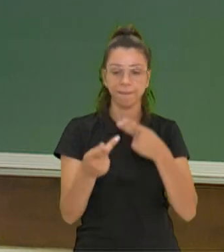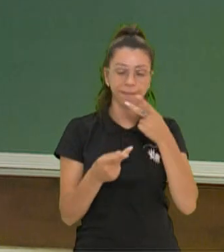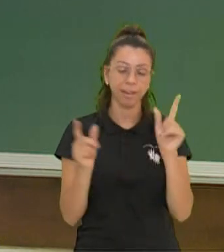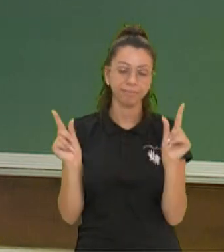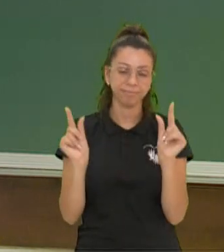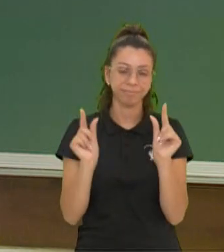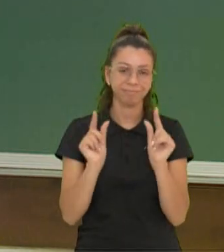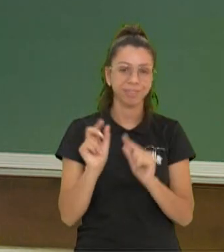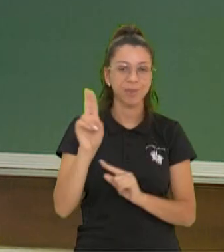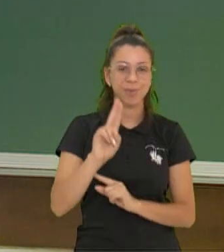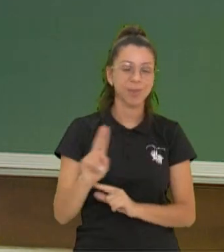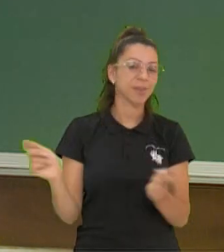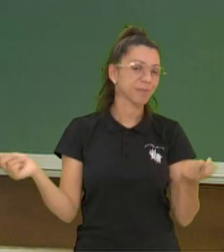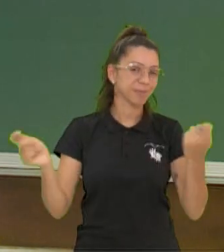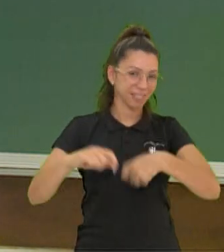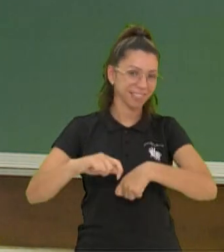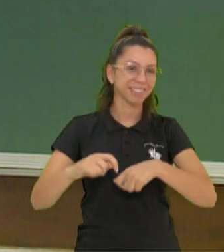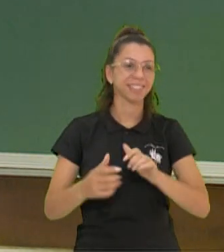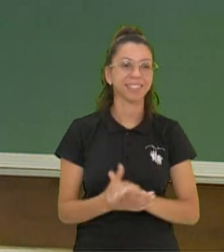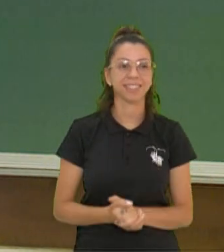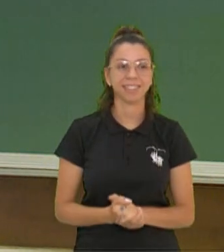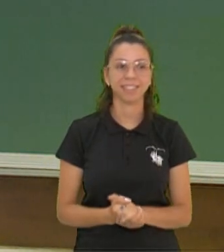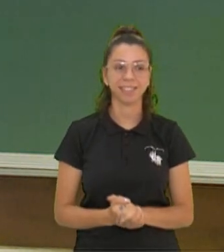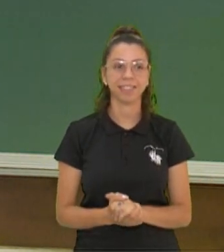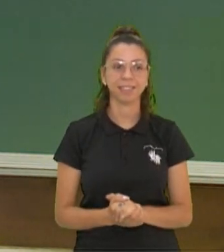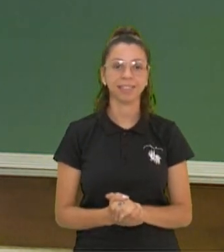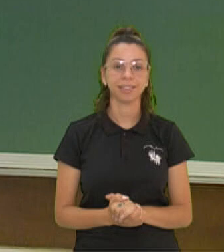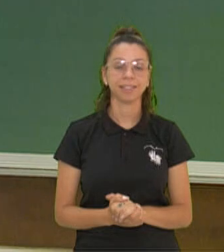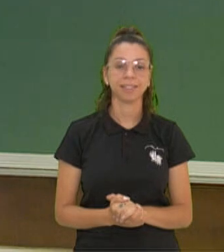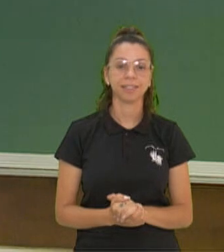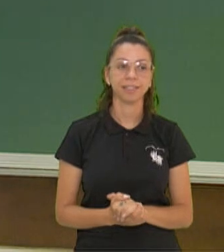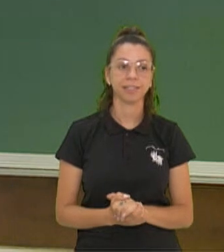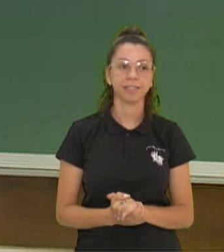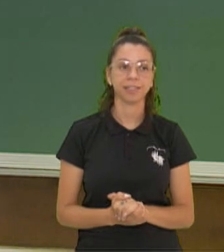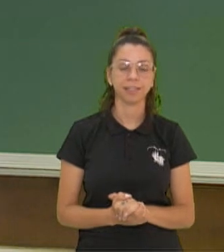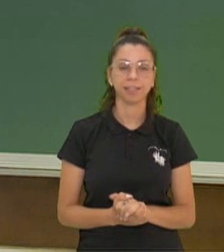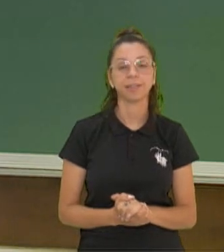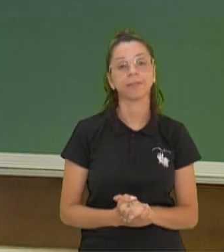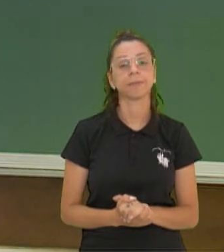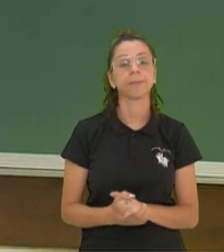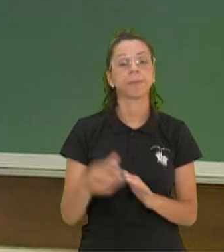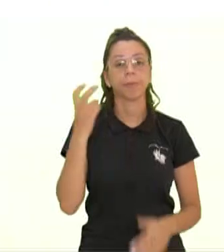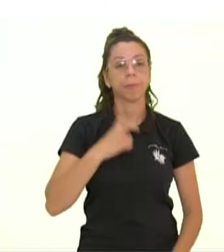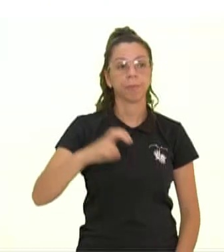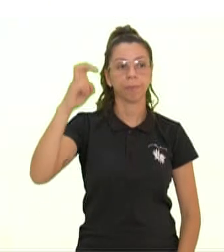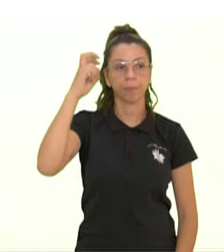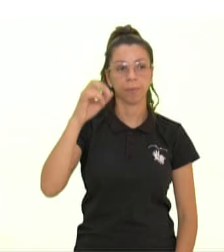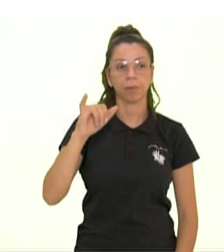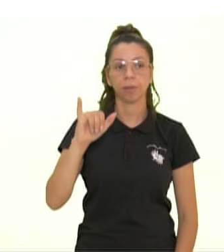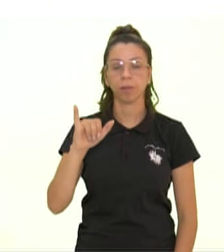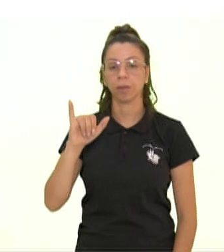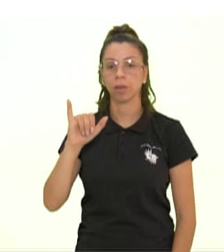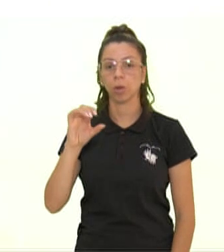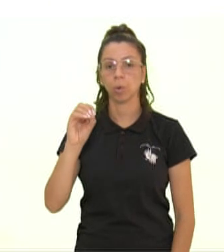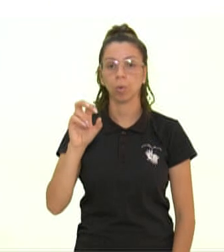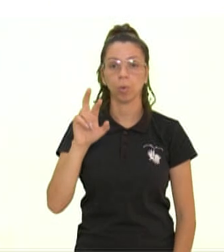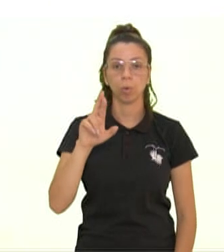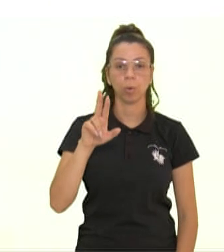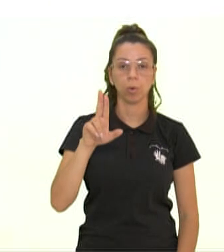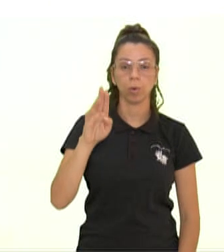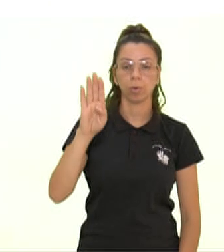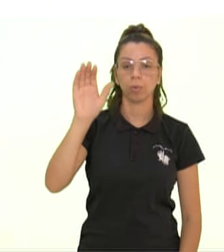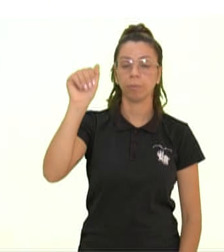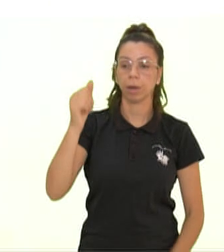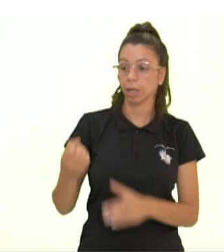palavras para usar só as necessárias. Né? Então, cultura iorubá. Nasceu e firmou-se nas regiões Sudeste e Sul